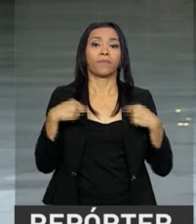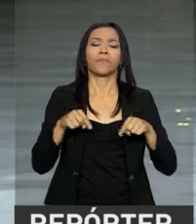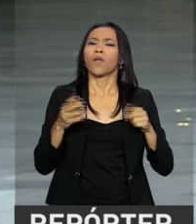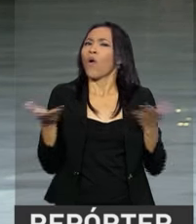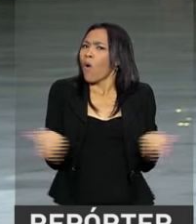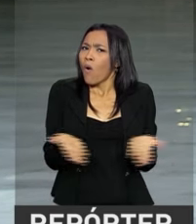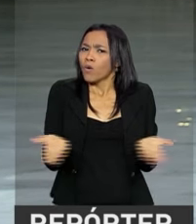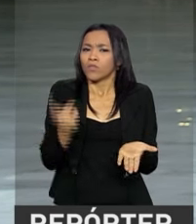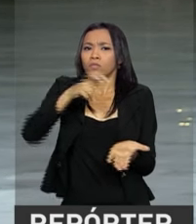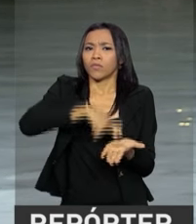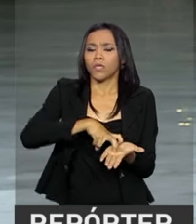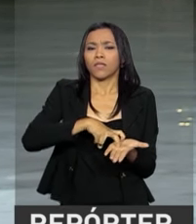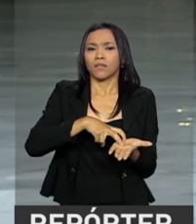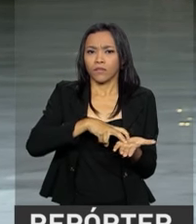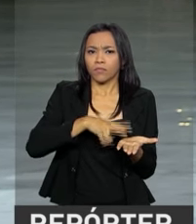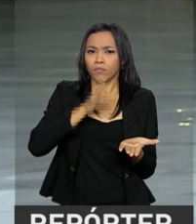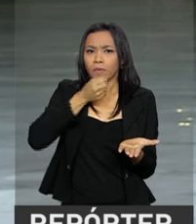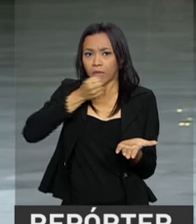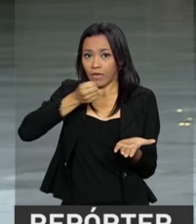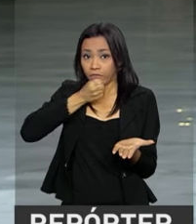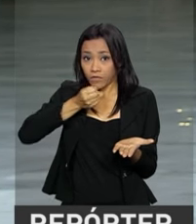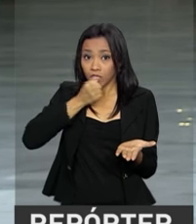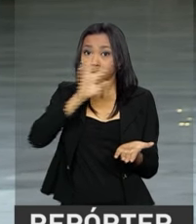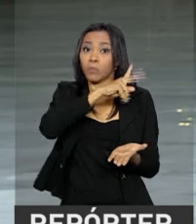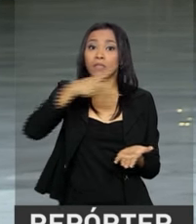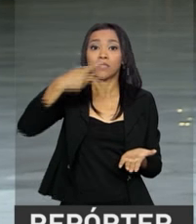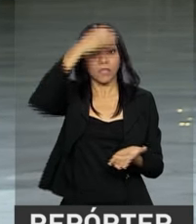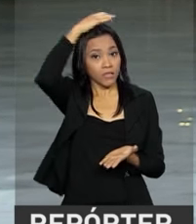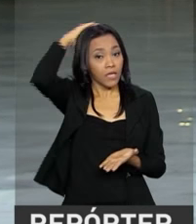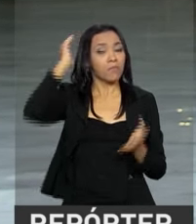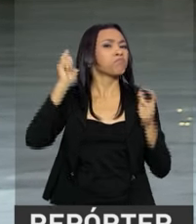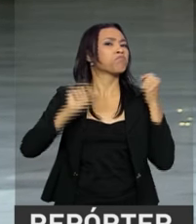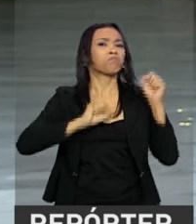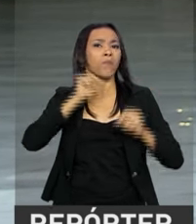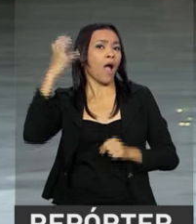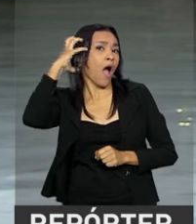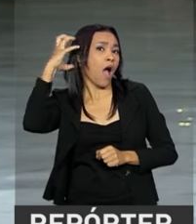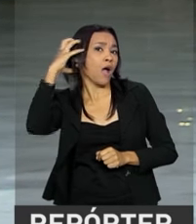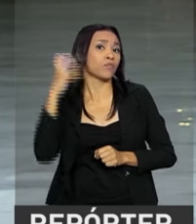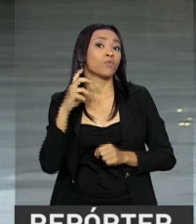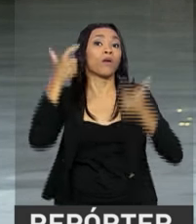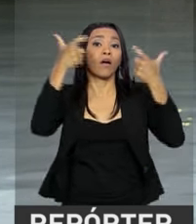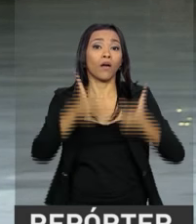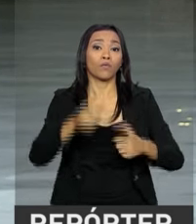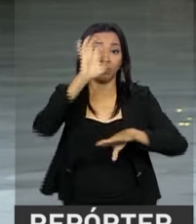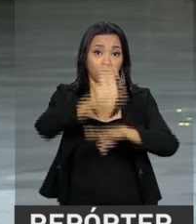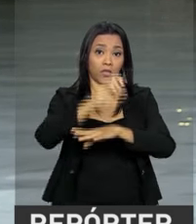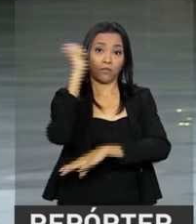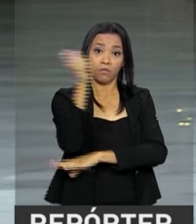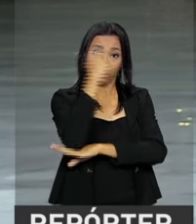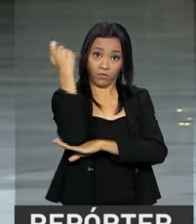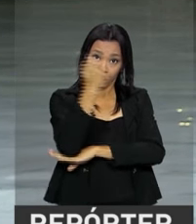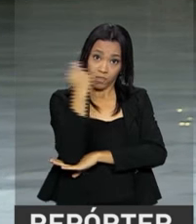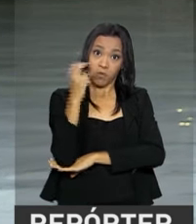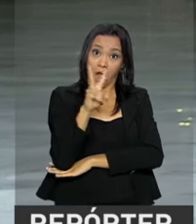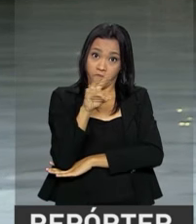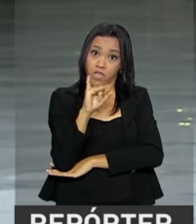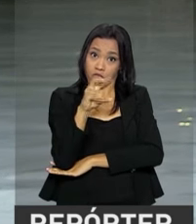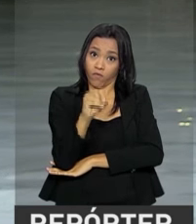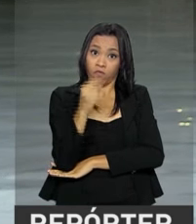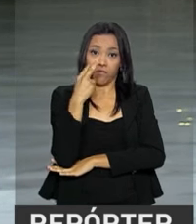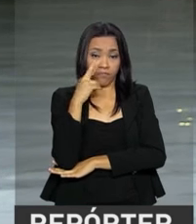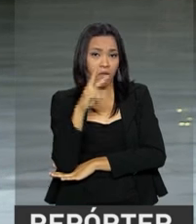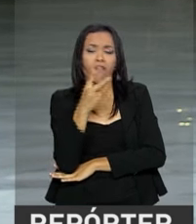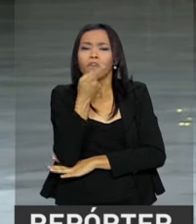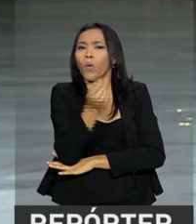E hoje, hoje pela manhã, em uma entrevista que o presidente Michel Temer concedeu a Rádio Gaúcha ao vivo, Michel Temer reafirmou